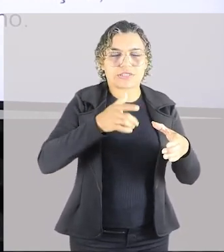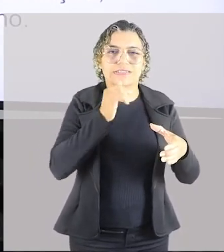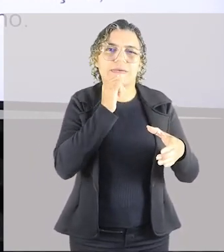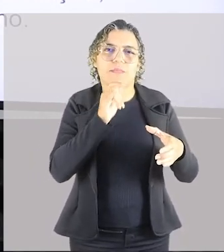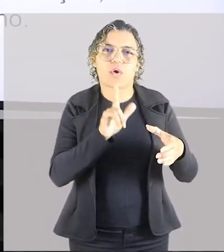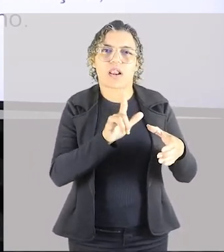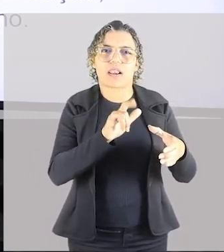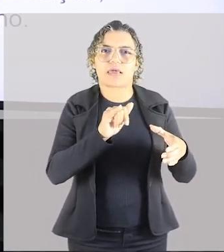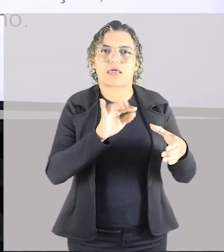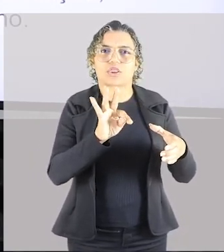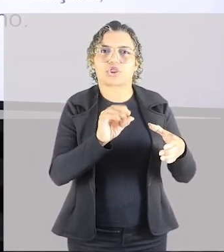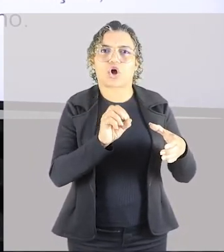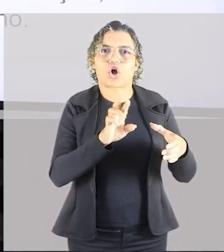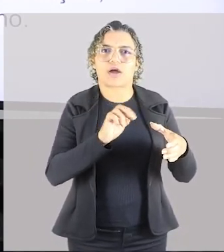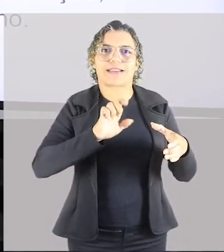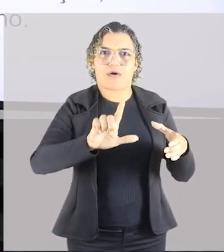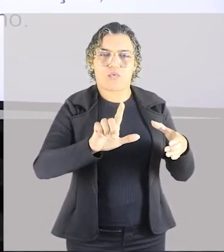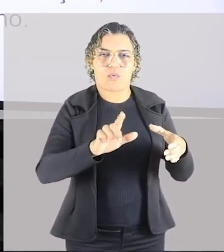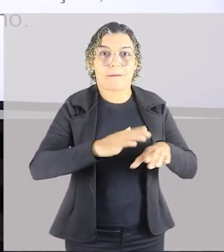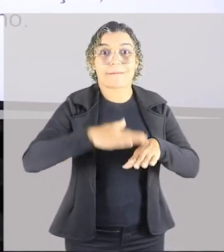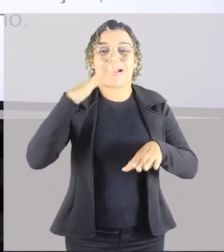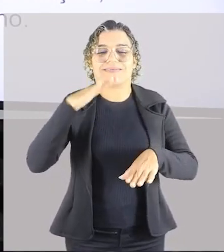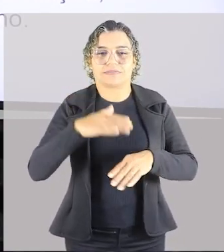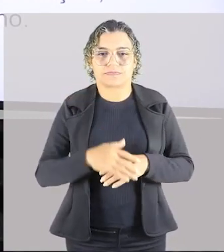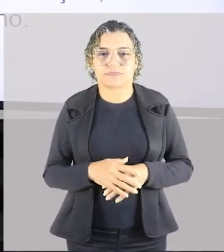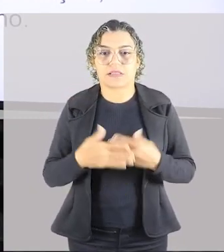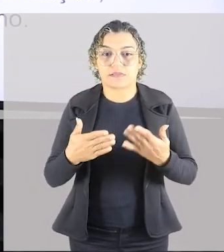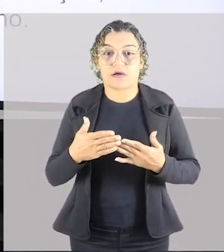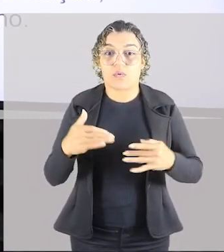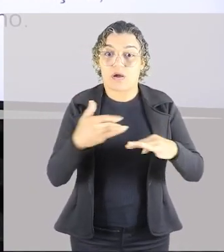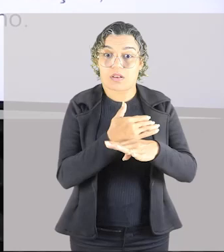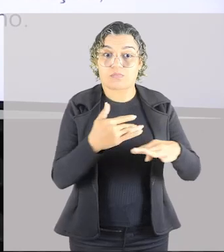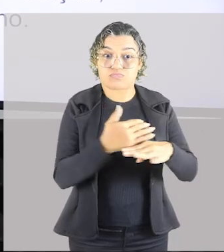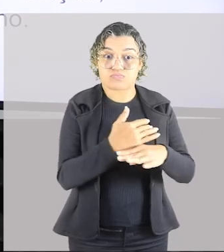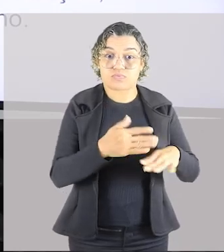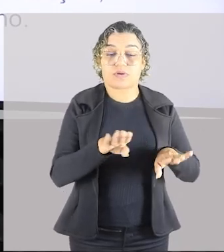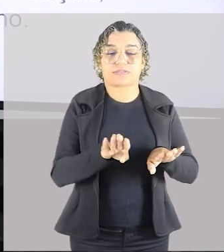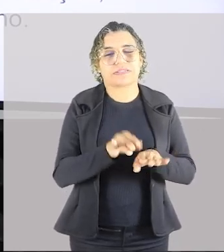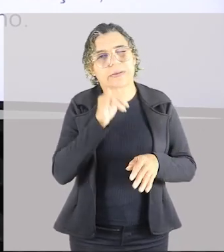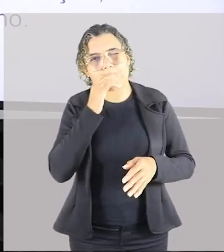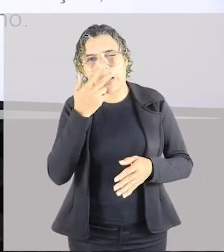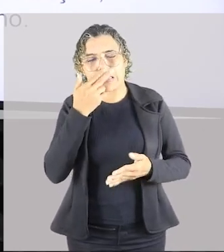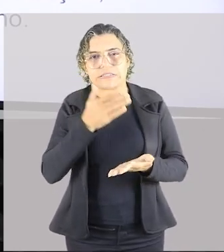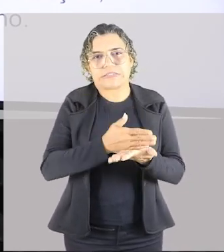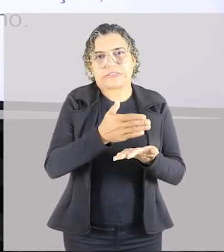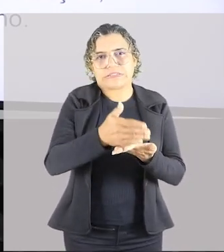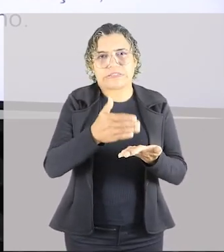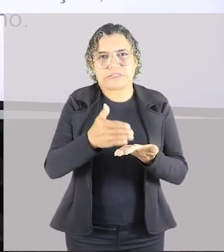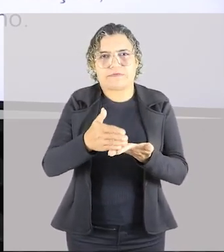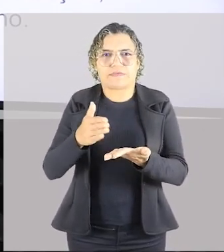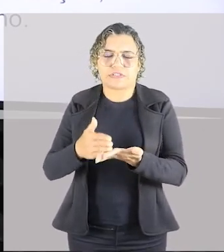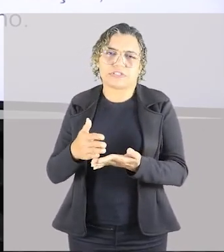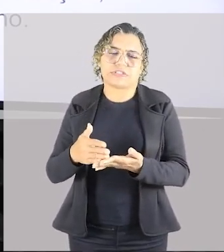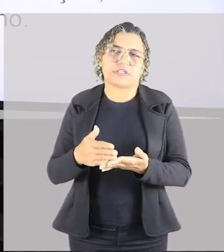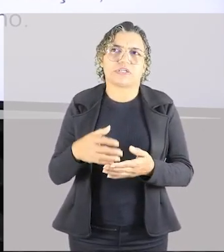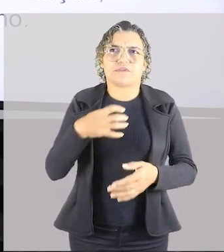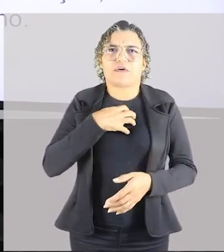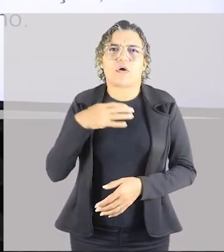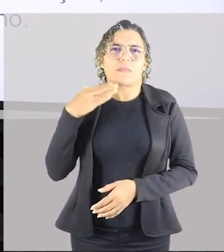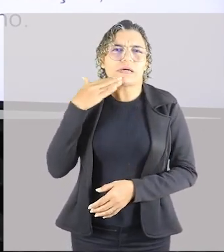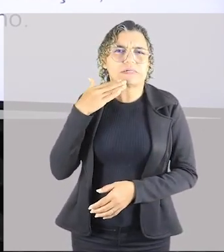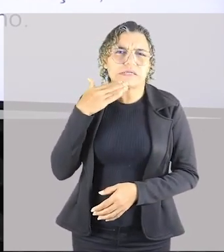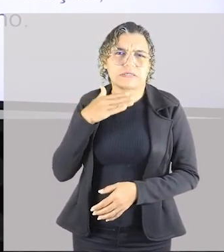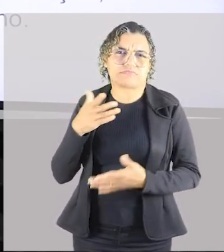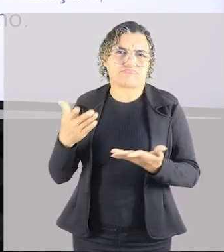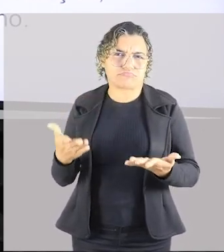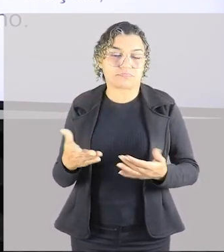E, de maneira geral, a nossa malha urbana é considerada distribuída de forma irregular no território. Me comprova isso,